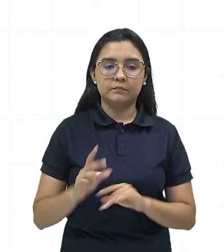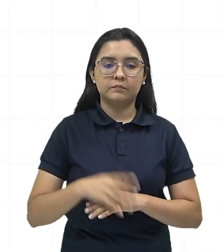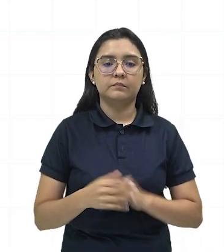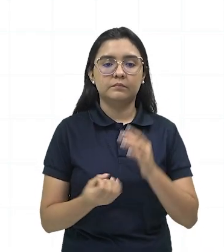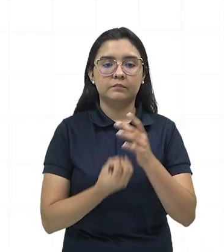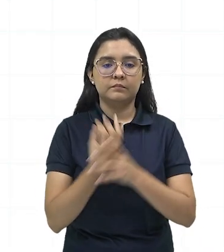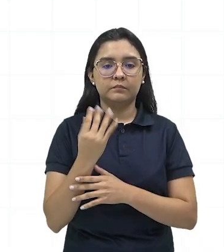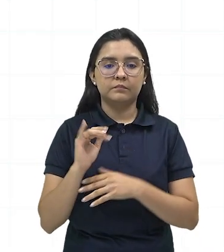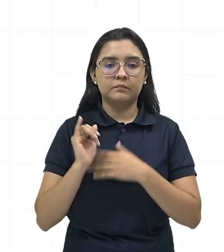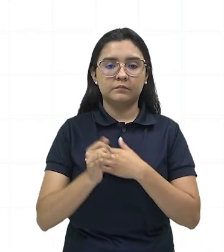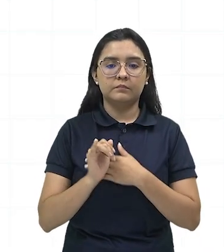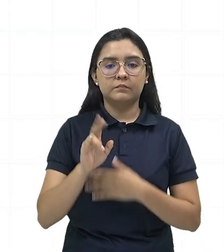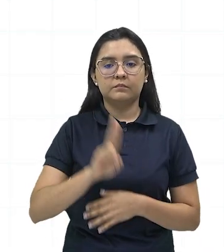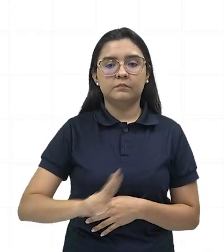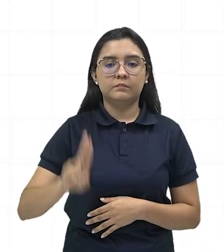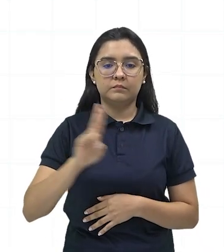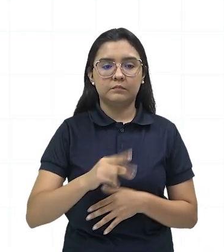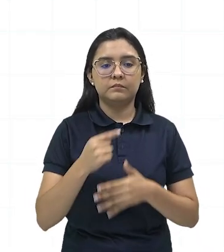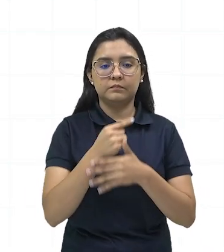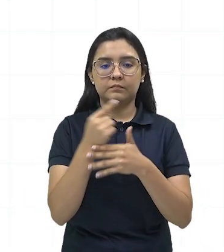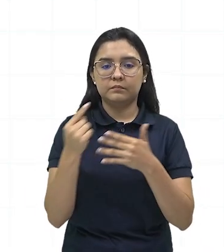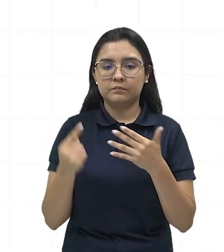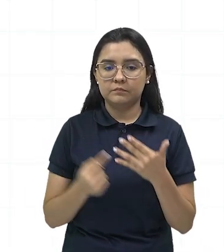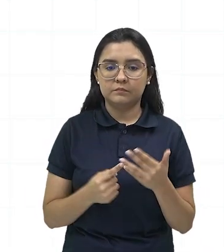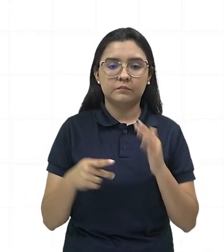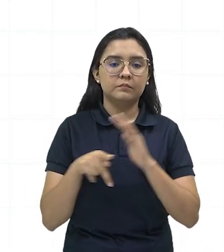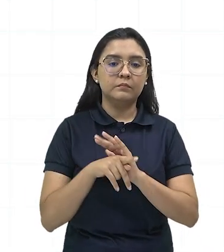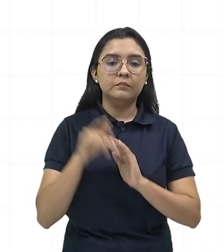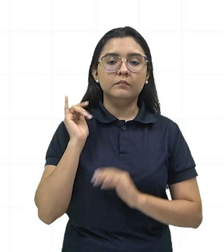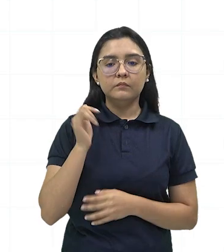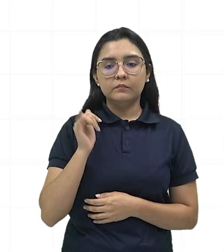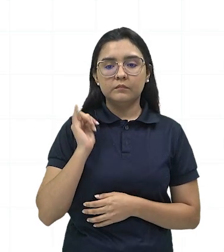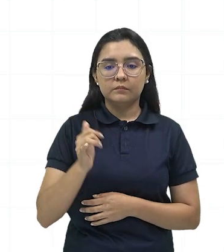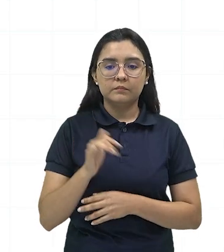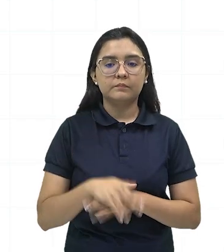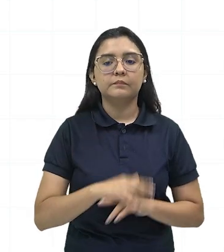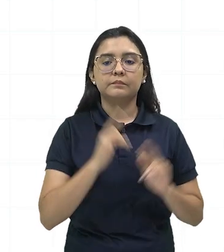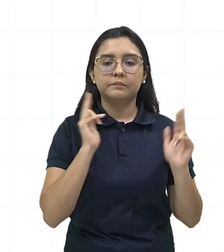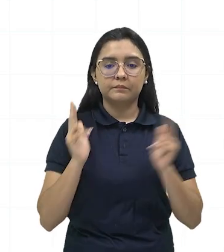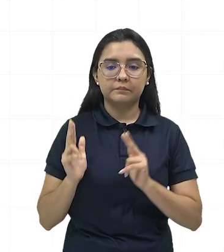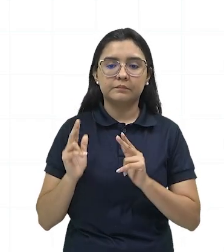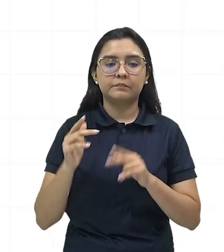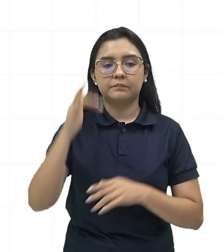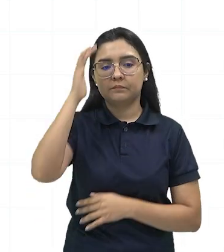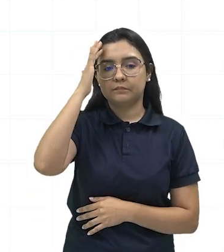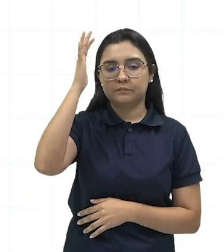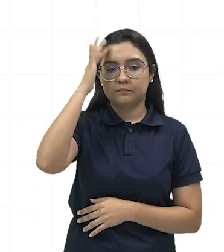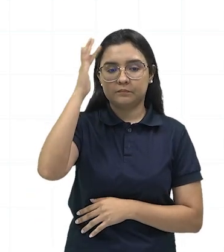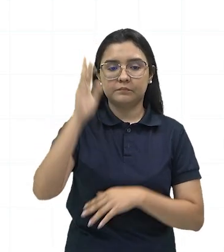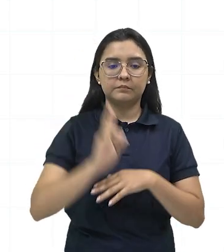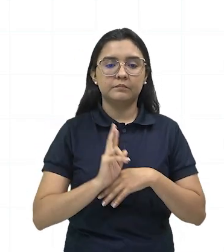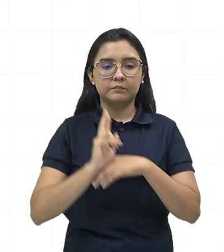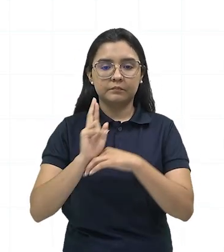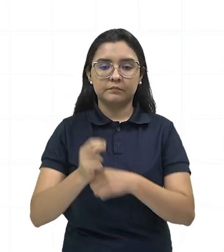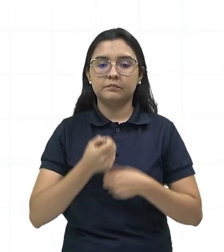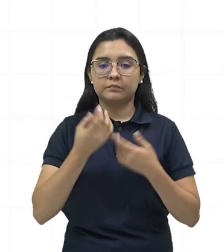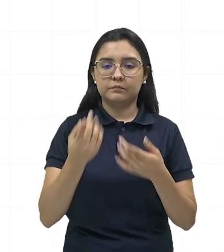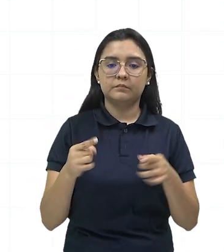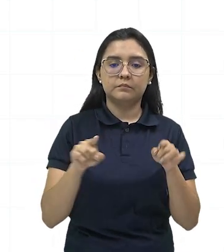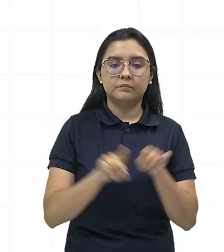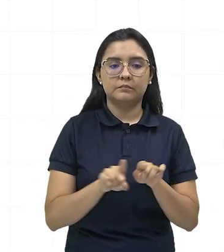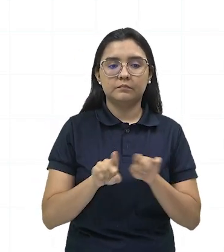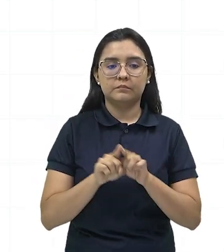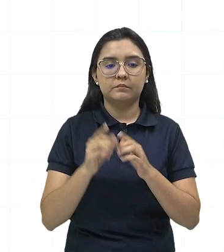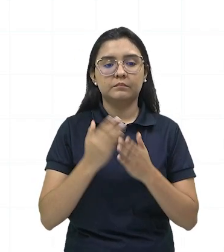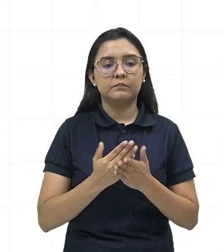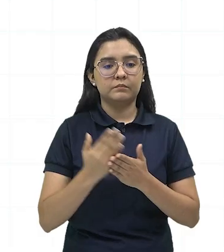de contos, utilizando os elementos constitutivos da narrativa, de aventura e ficção, recursos expressivos, modos de